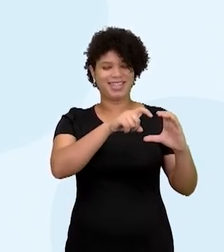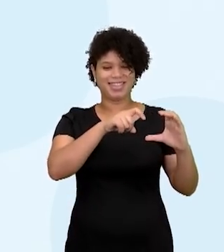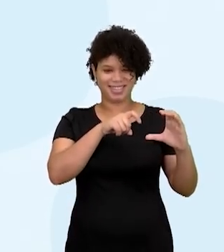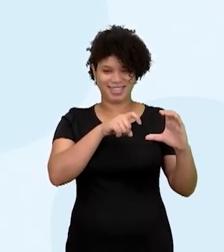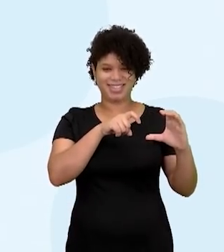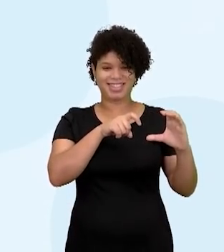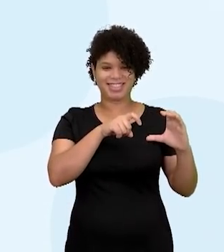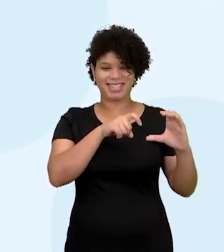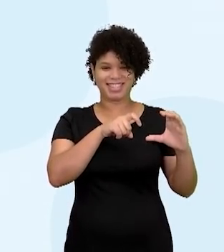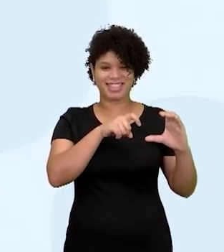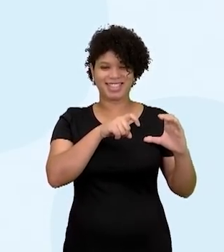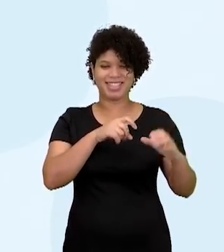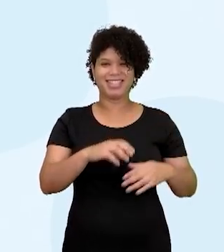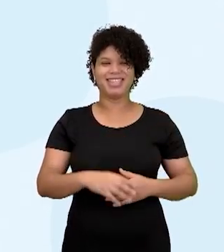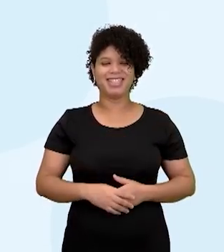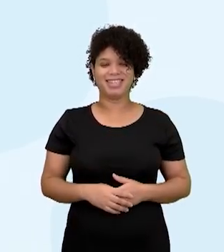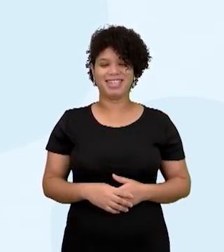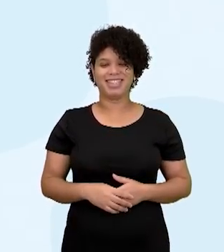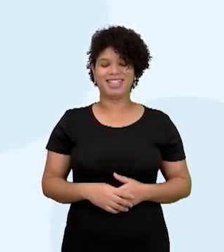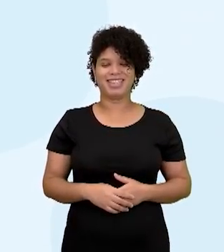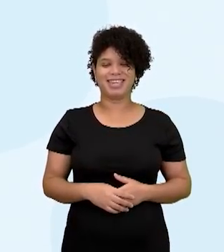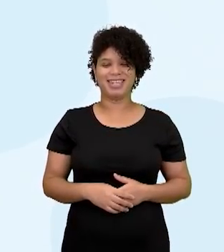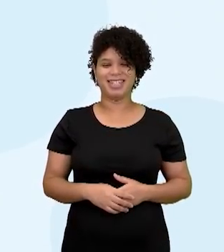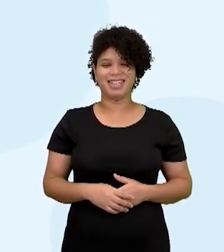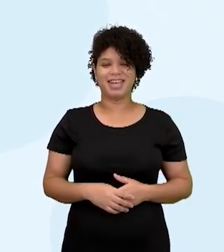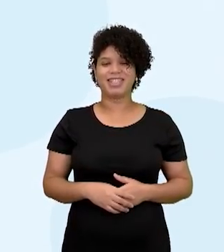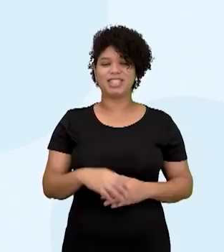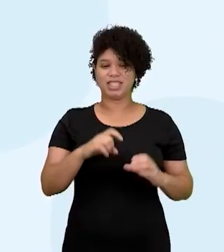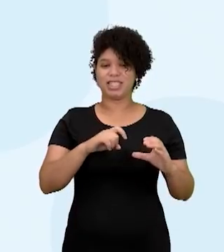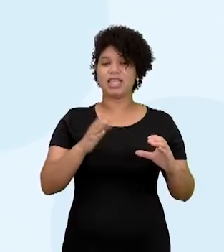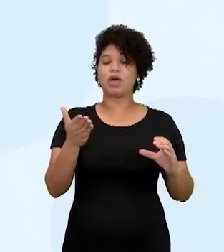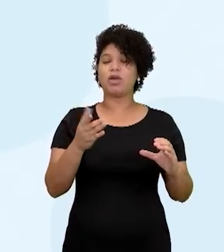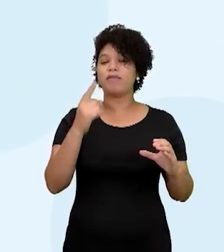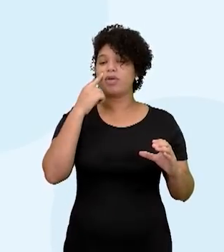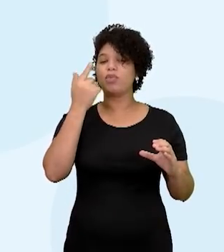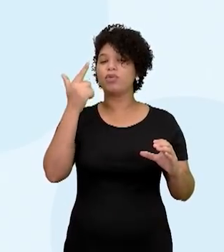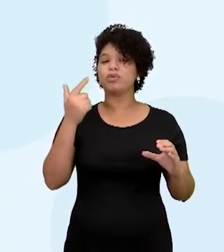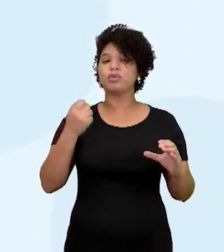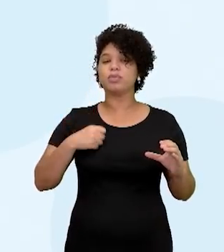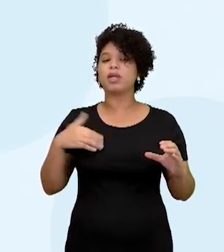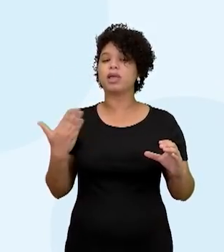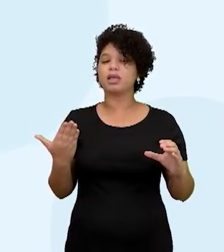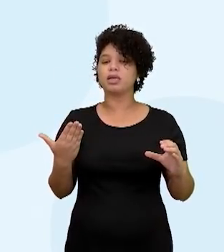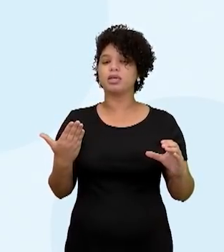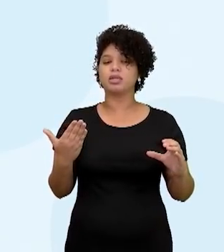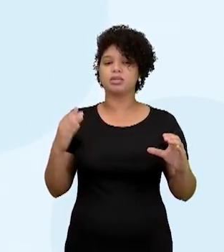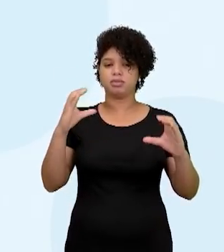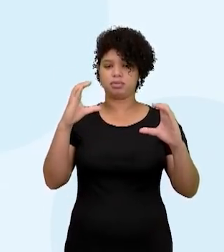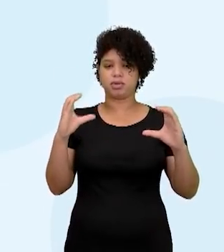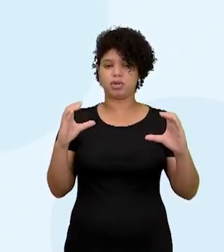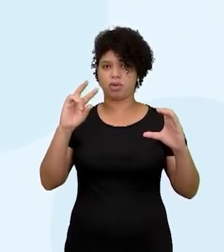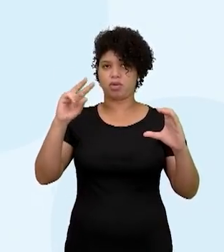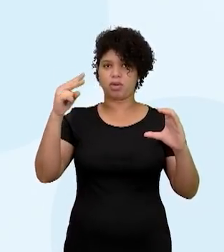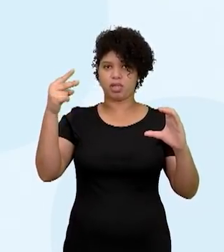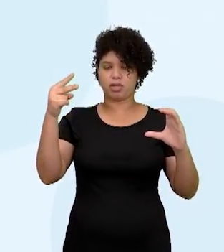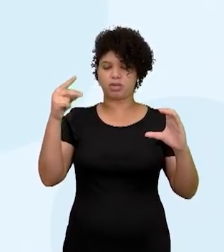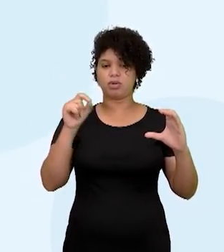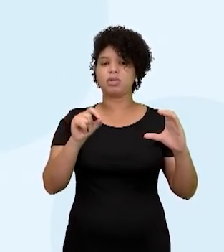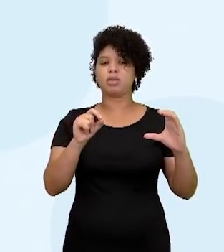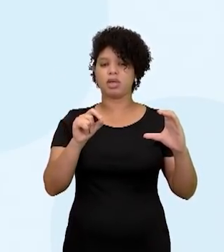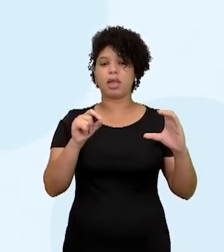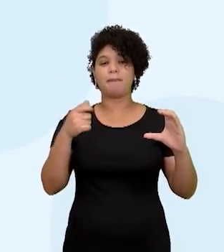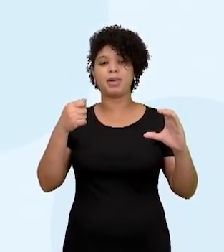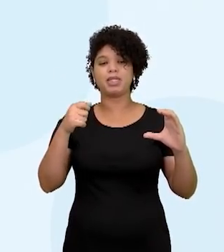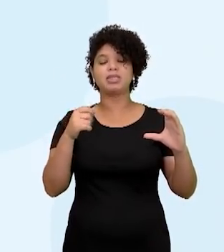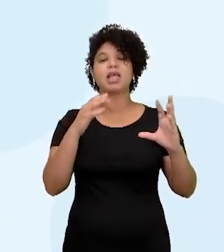x, tá bom? Legal. Agora, eu tenho que descobrir quem vai ser o segundo termo que eu vou colocar aqui, ó, para estar elevado ao quadrado, para